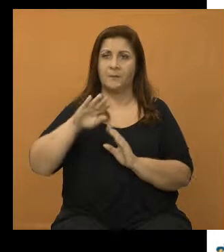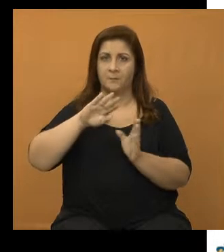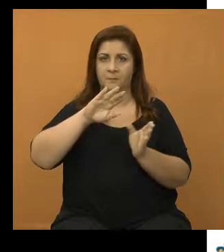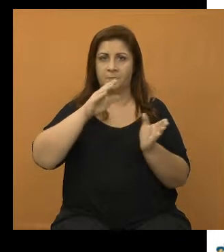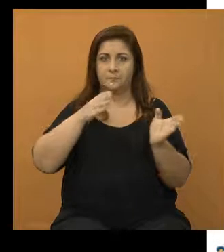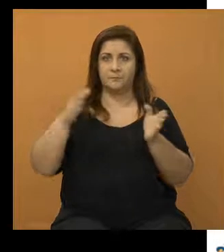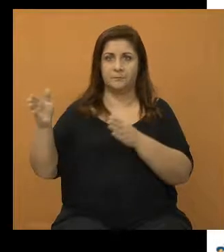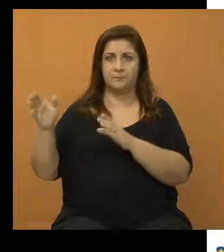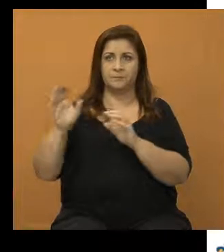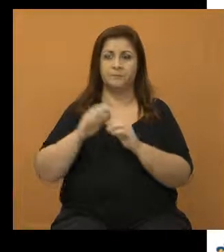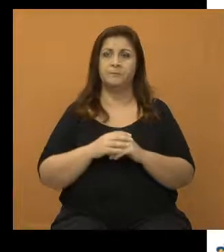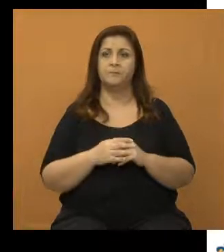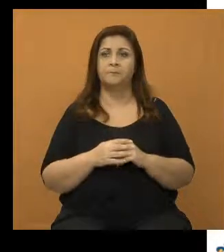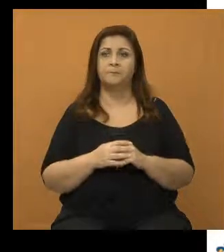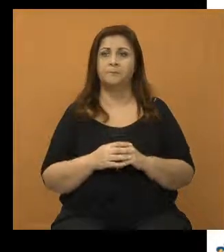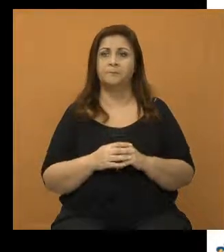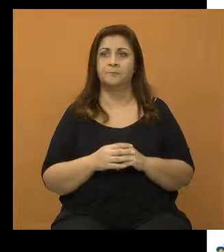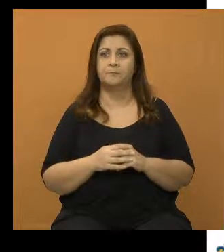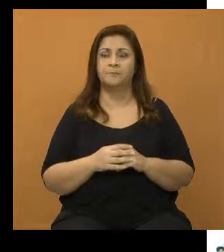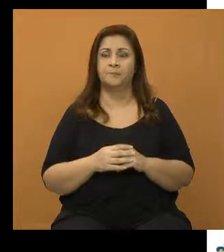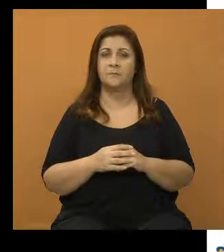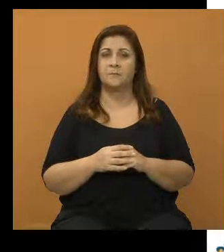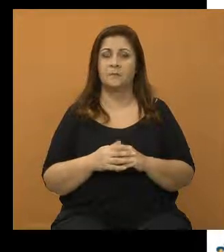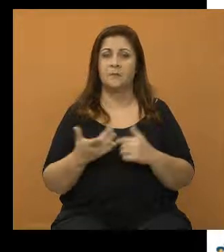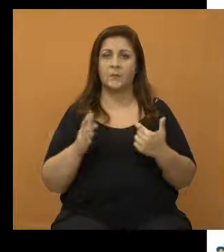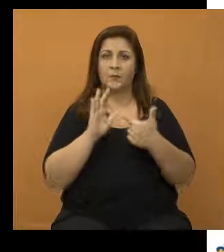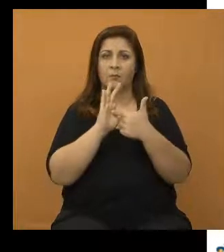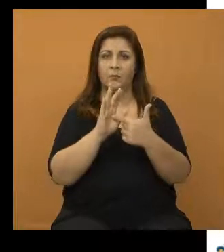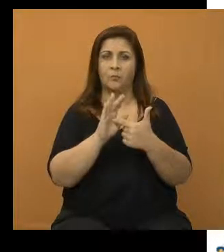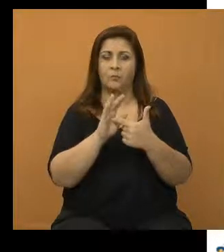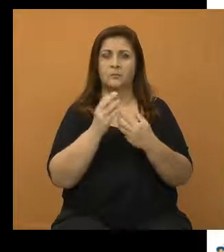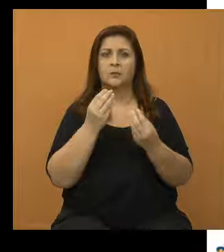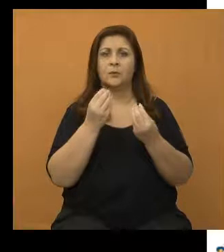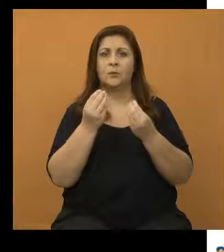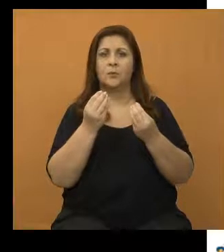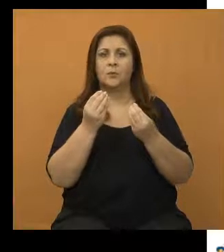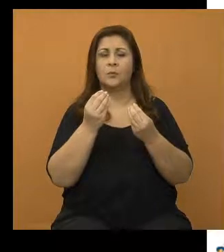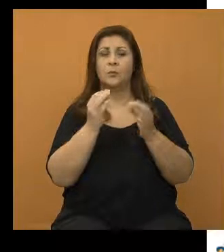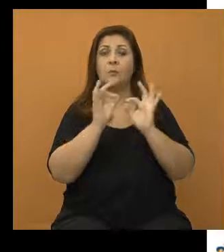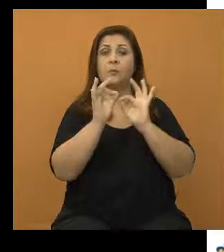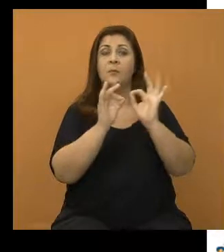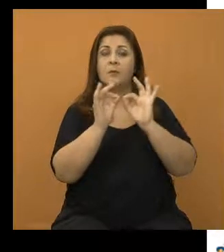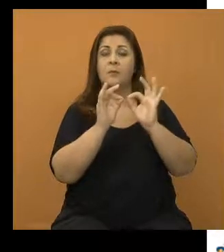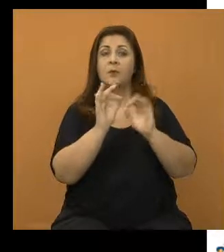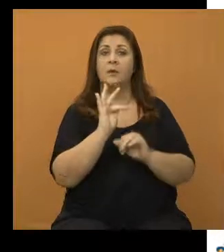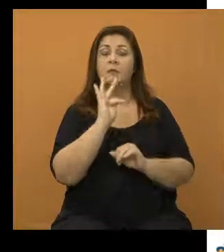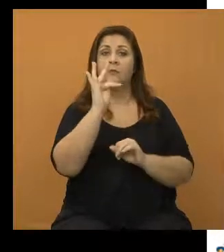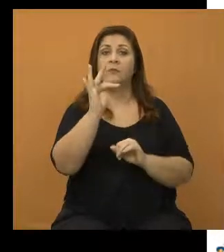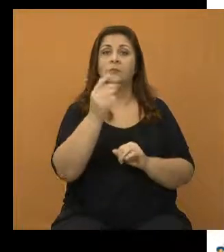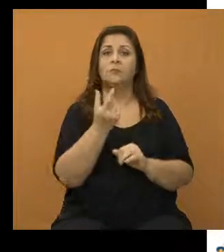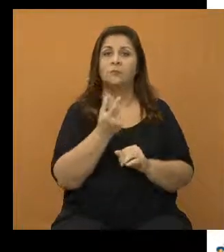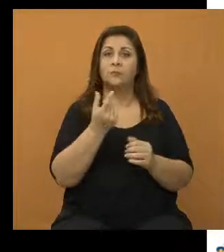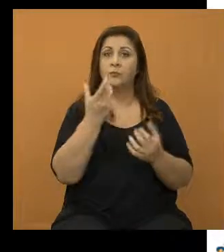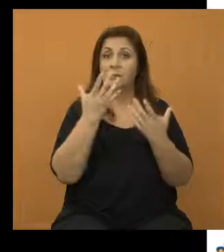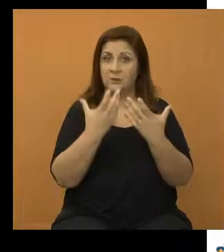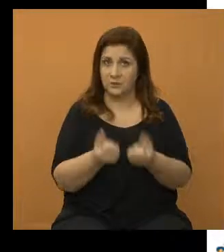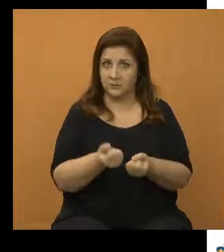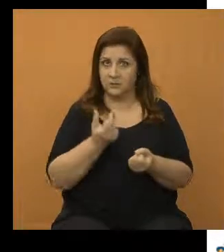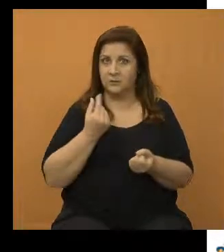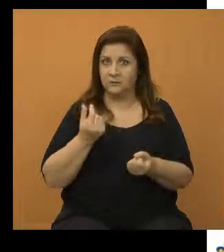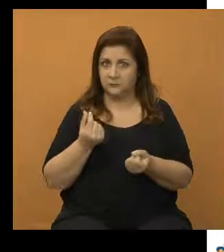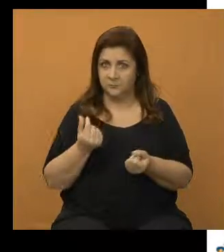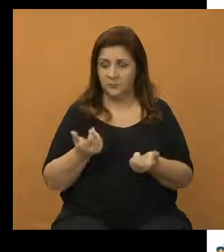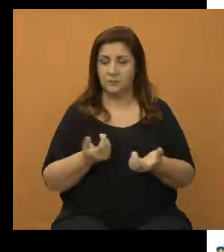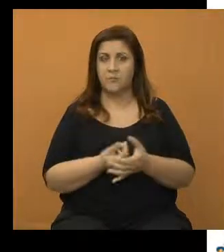também. Aqui a gente chega nas projeções de receitas, né? As mais importantes de